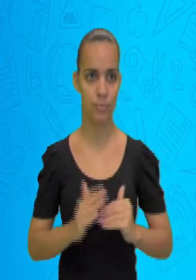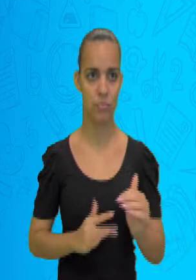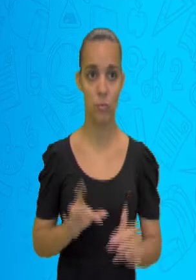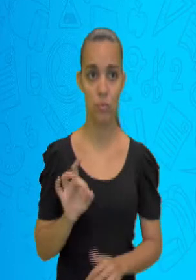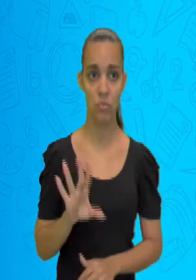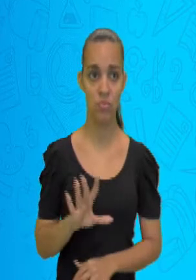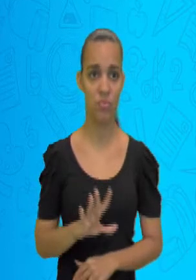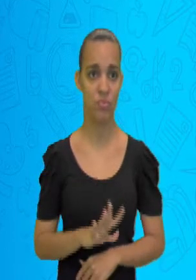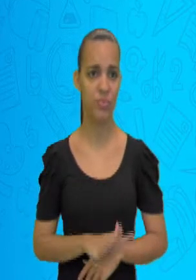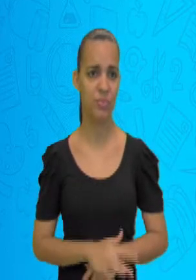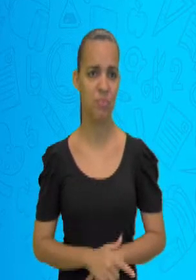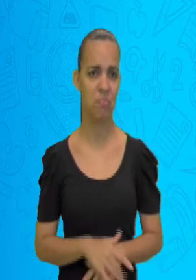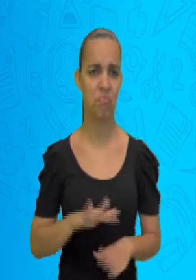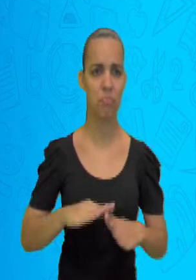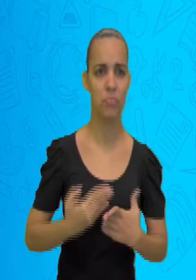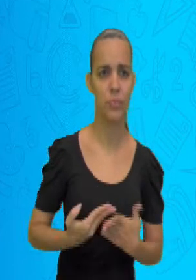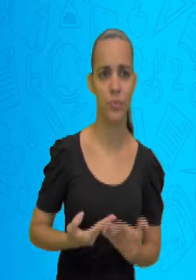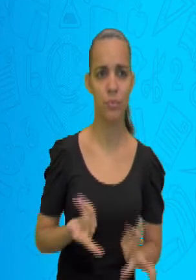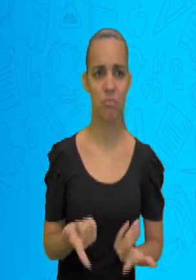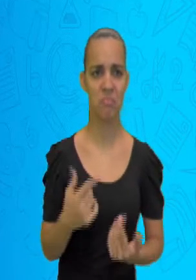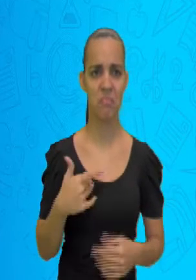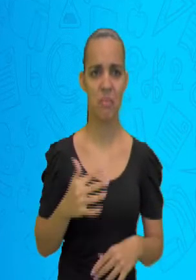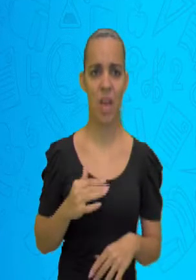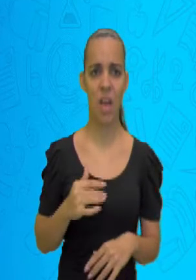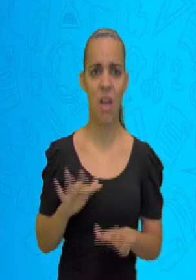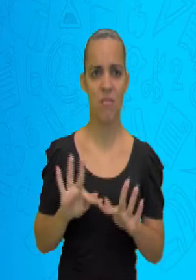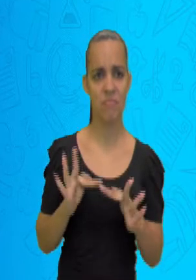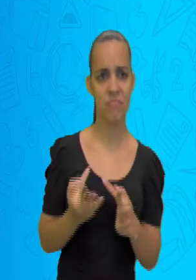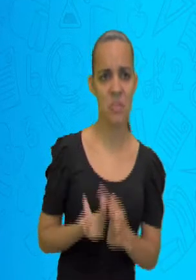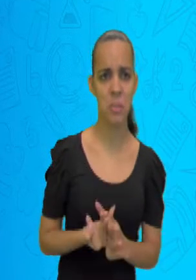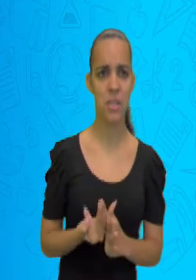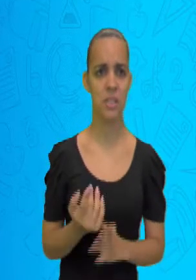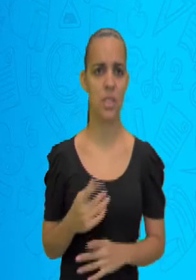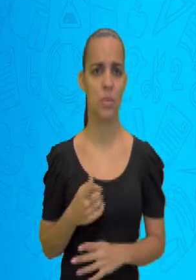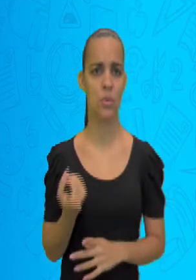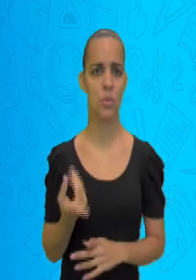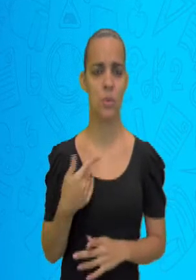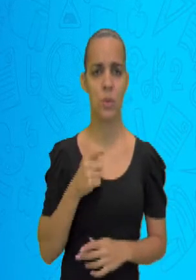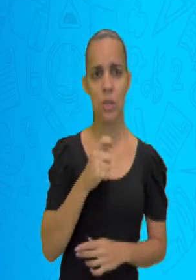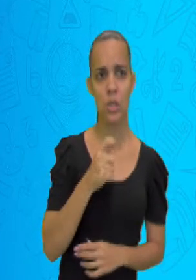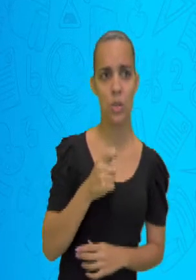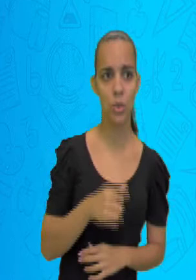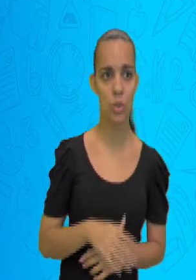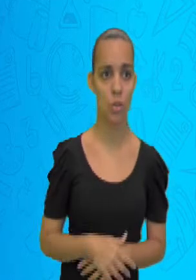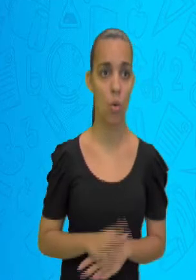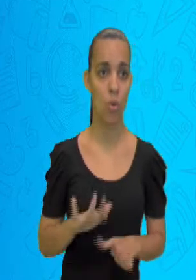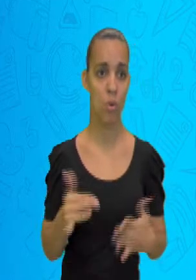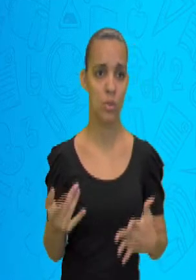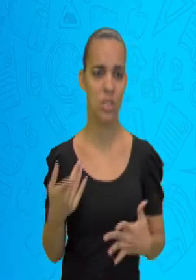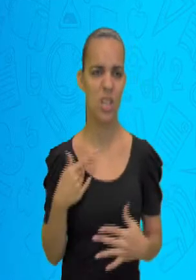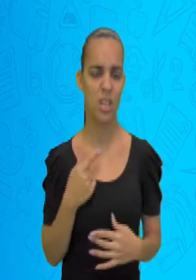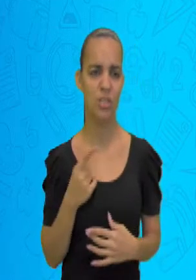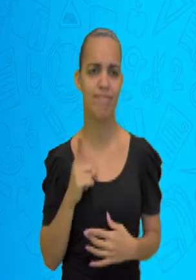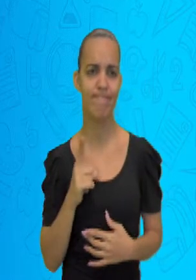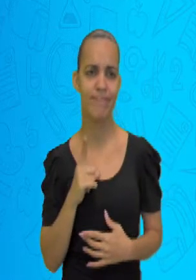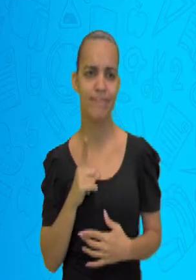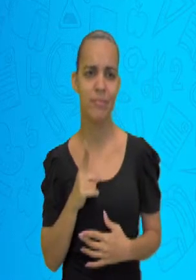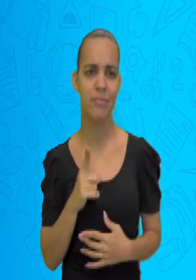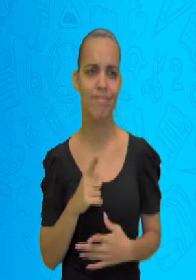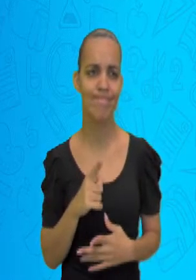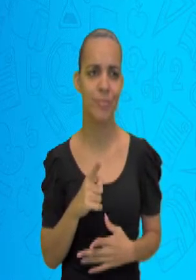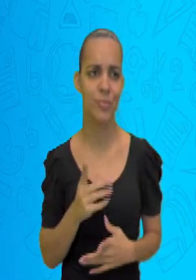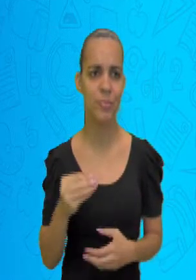existe familiaridade entre os interlocutores, ou seja, em situações que exigem